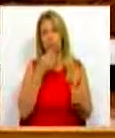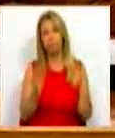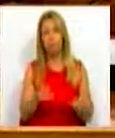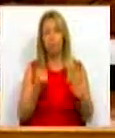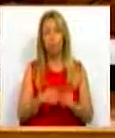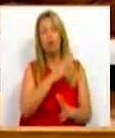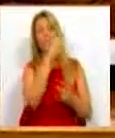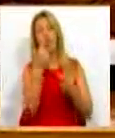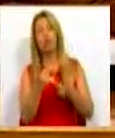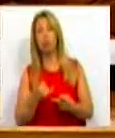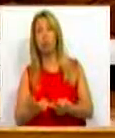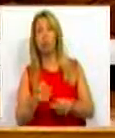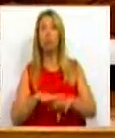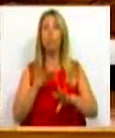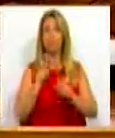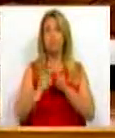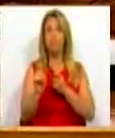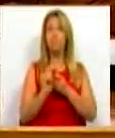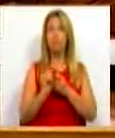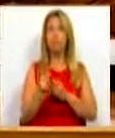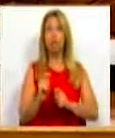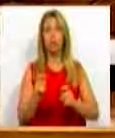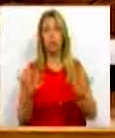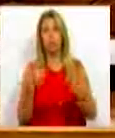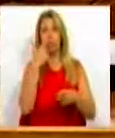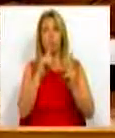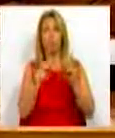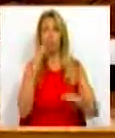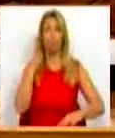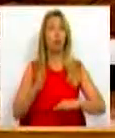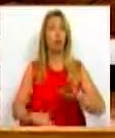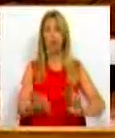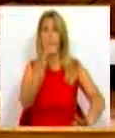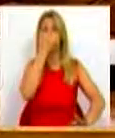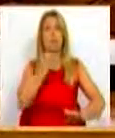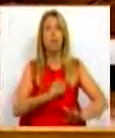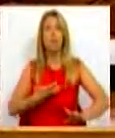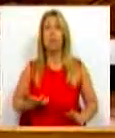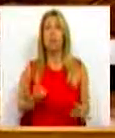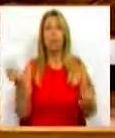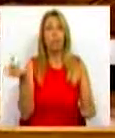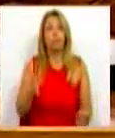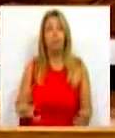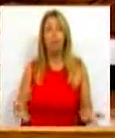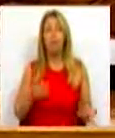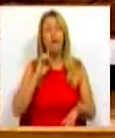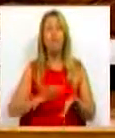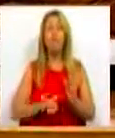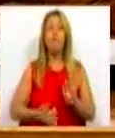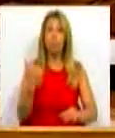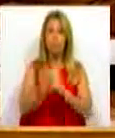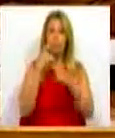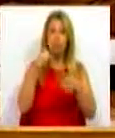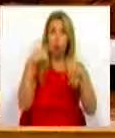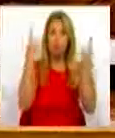Segundo, precisamente porque se trata de uma prestação para o desemprego involuntário, é fundamental que os serviços públicos de emprego sejam capazes de fazer